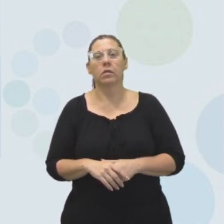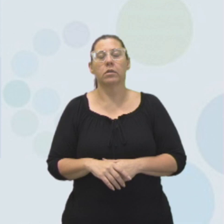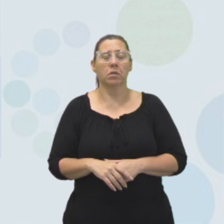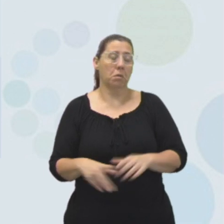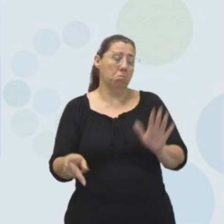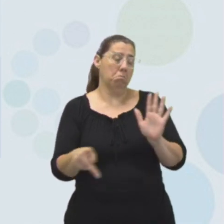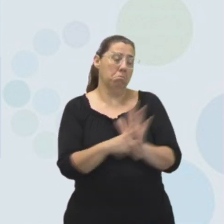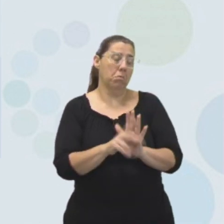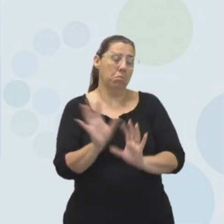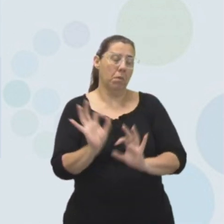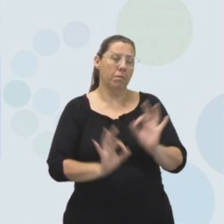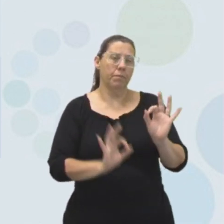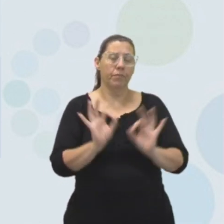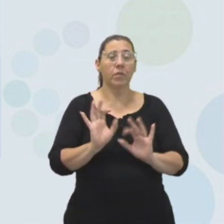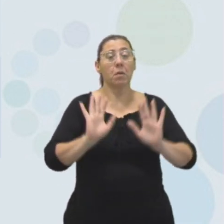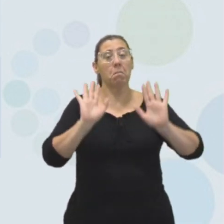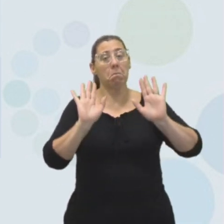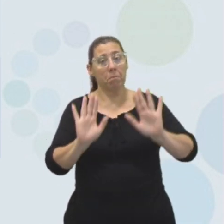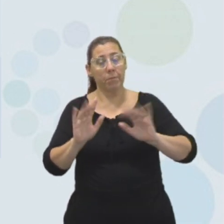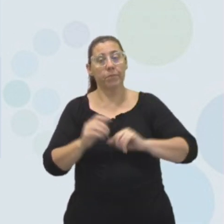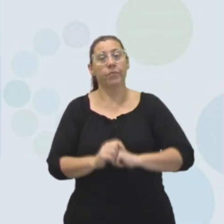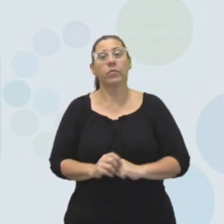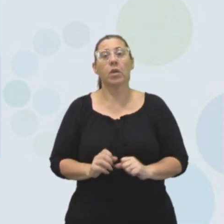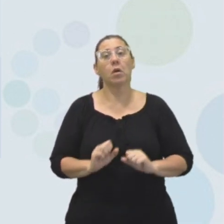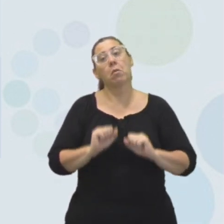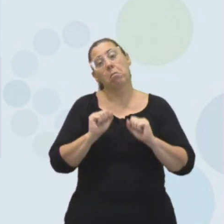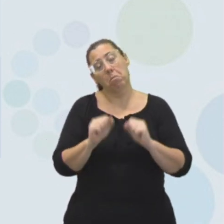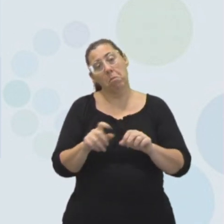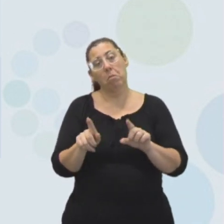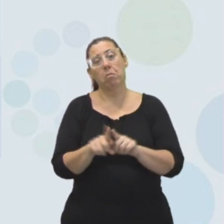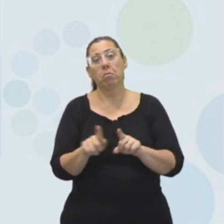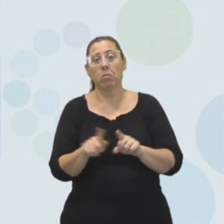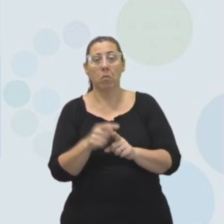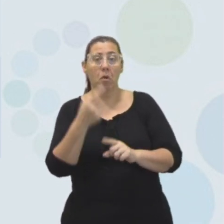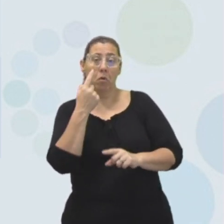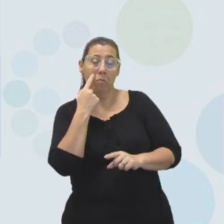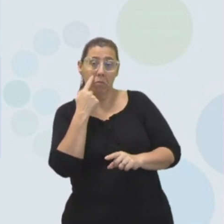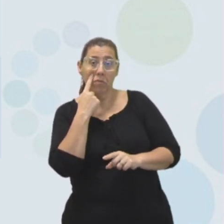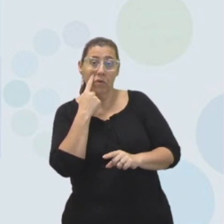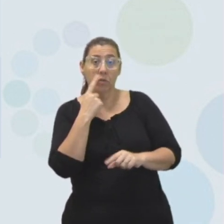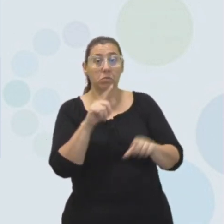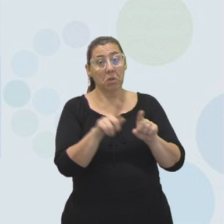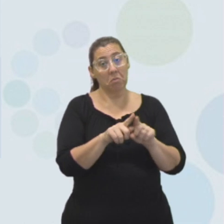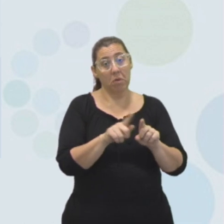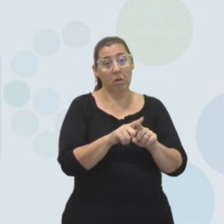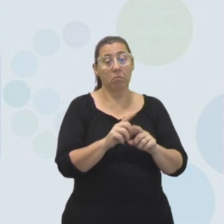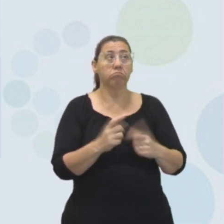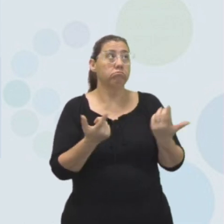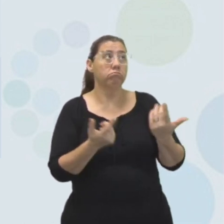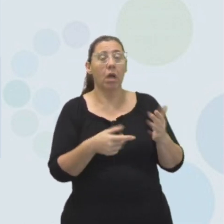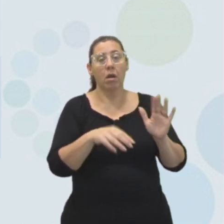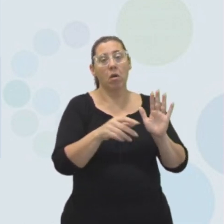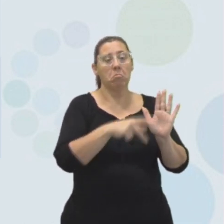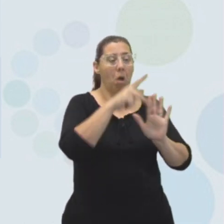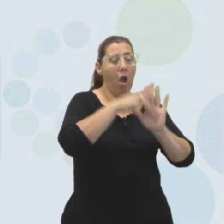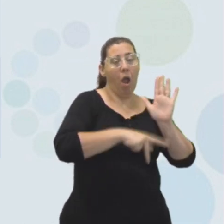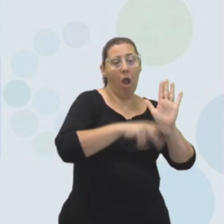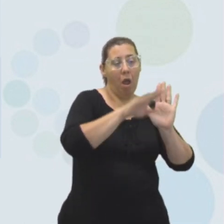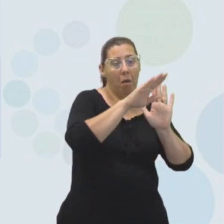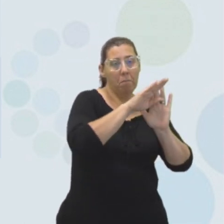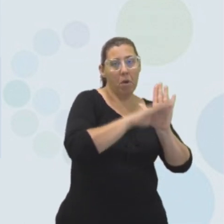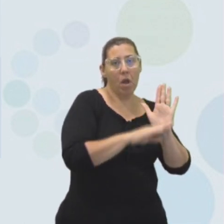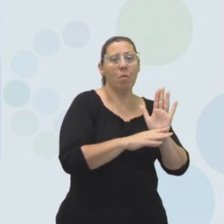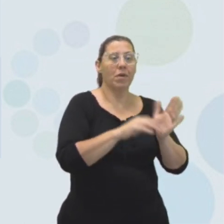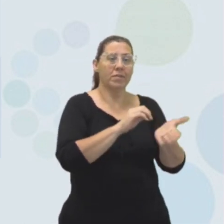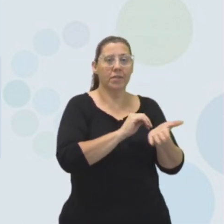autoria própria, mas ele pode servir como documentação de um programa maior da